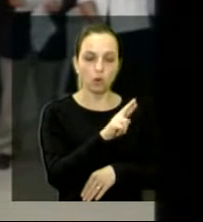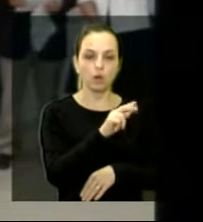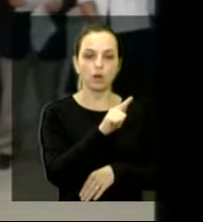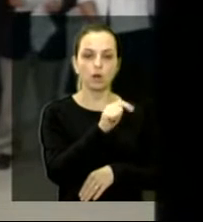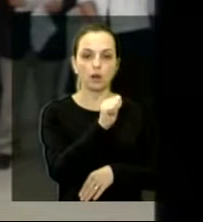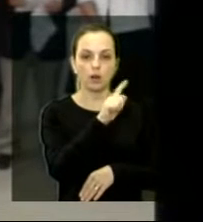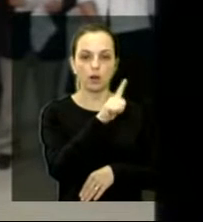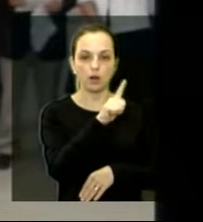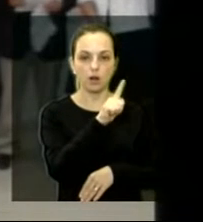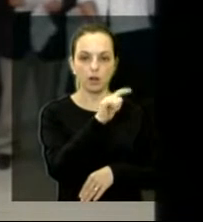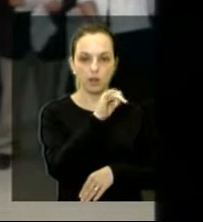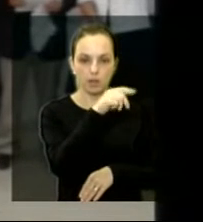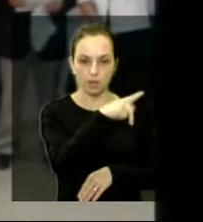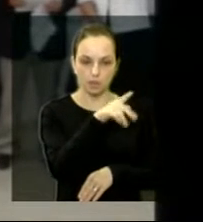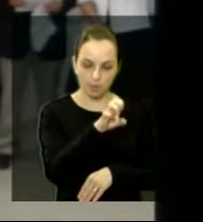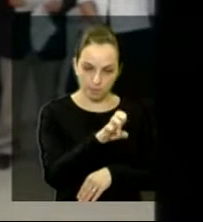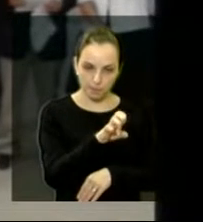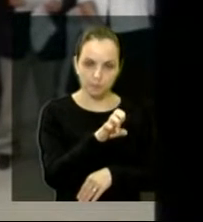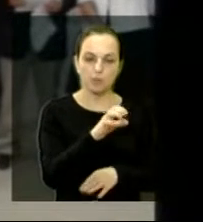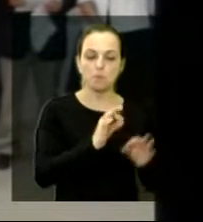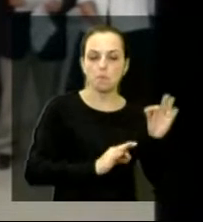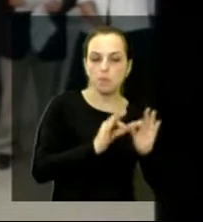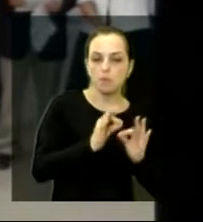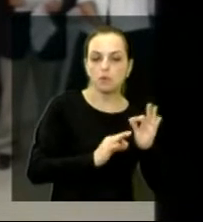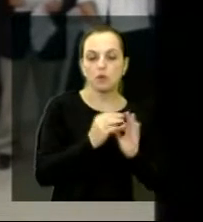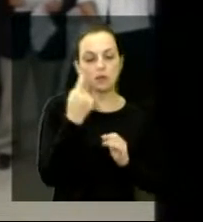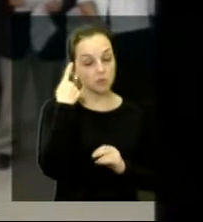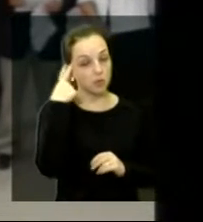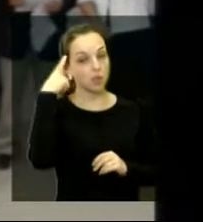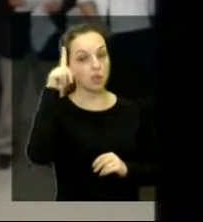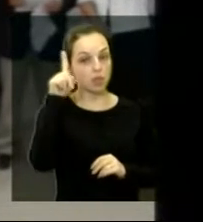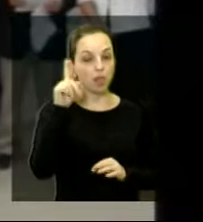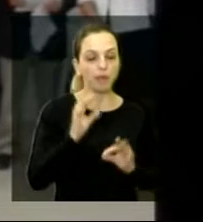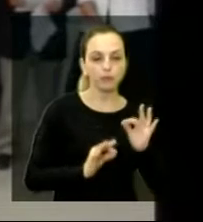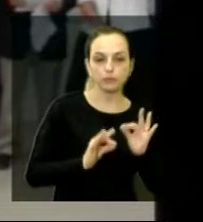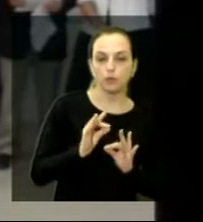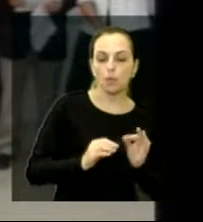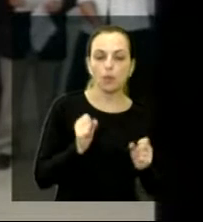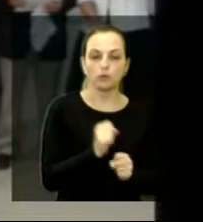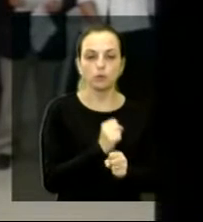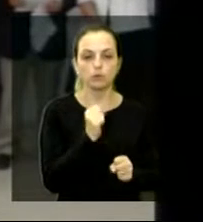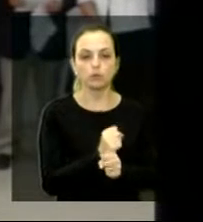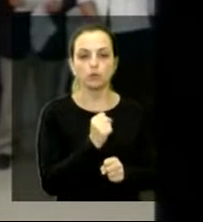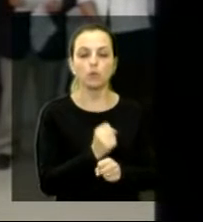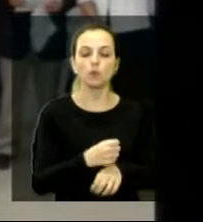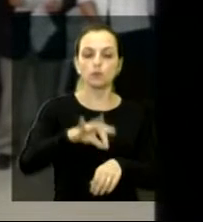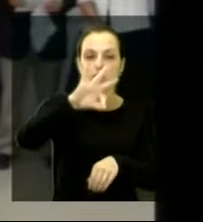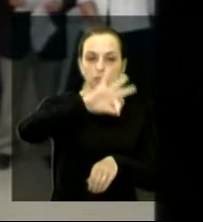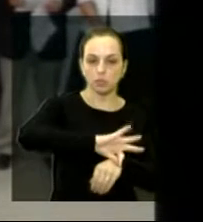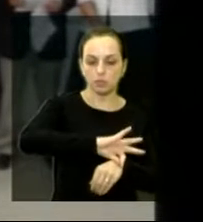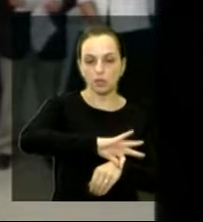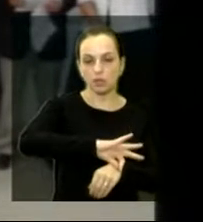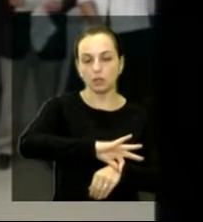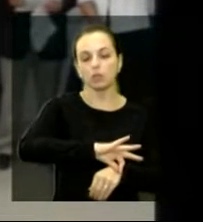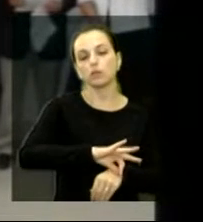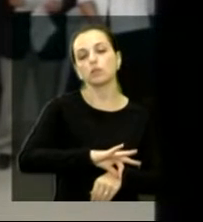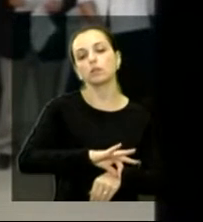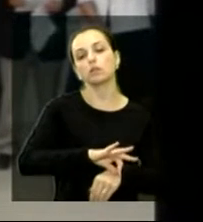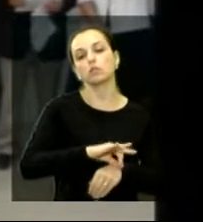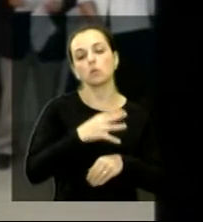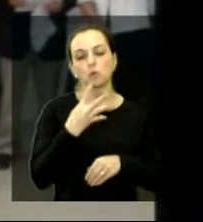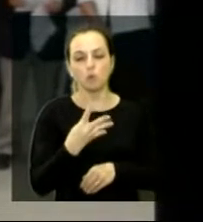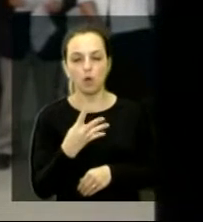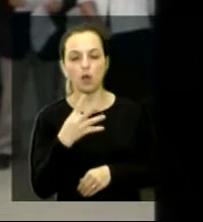projeto, pela ideia, né, de fazer esse centro unificado. Praticamente são